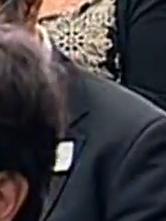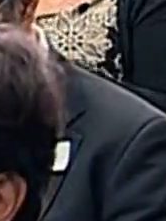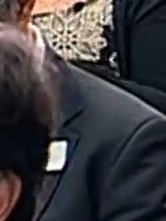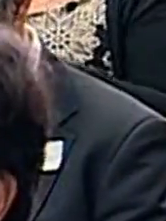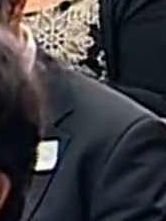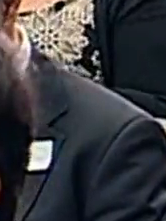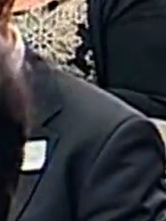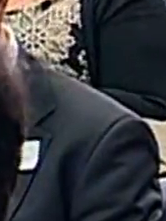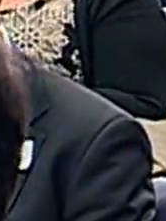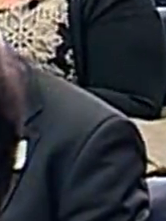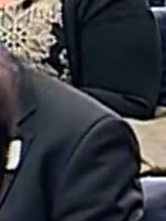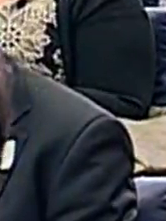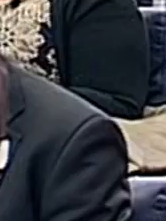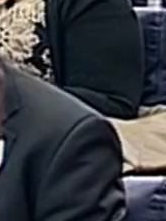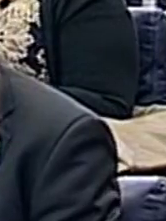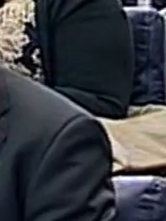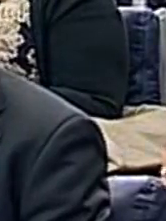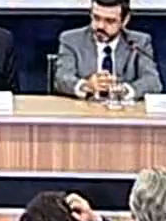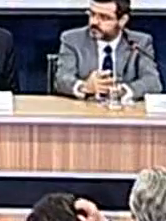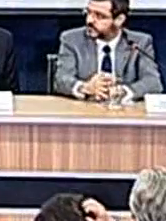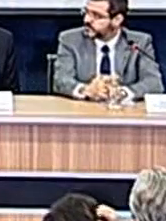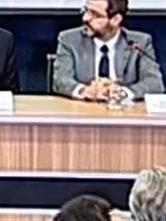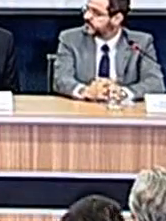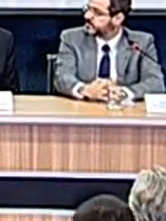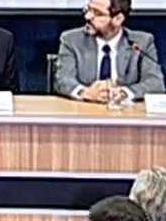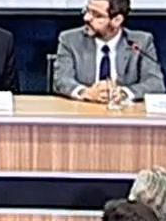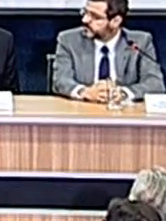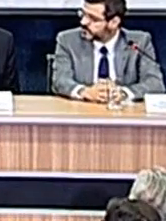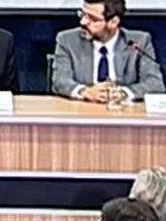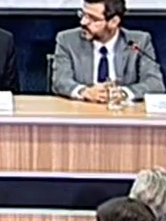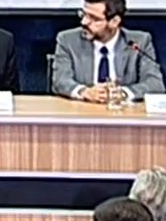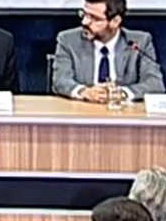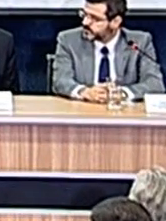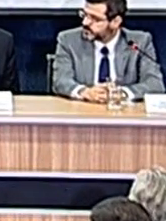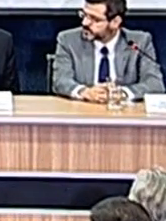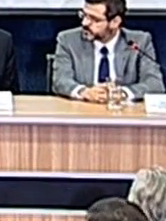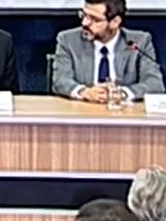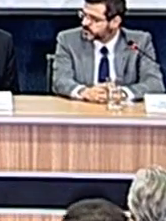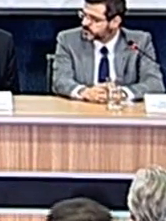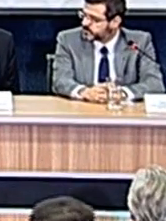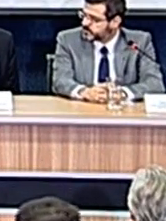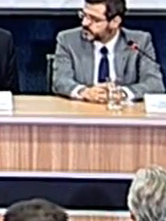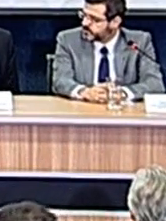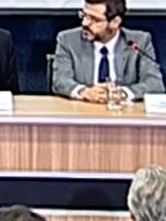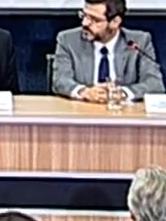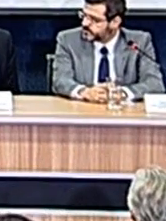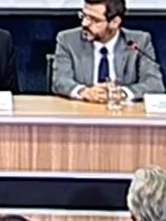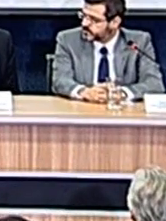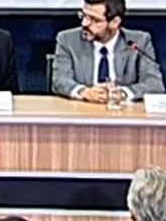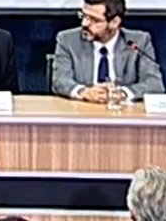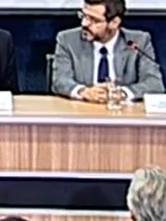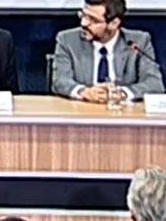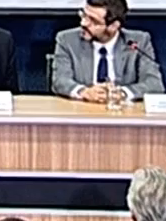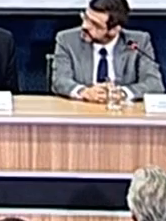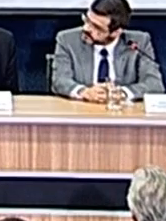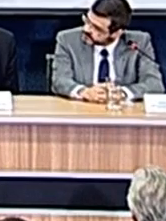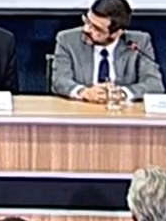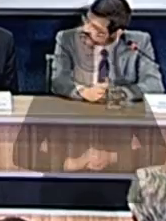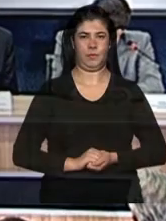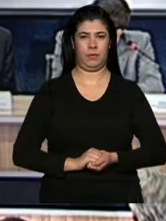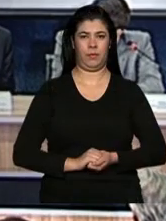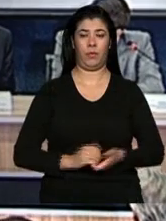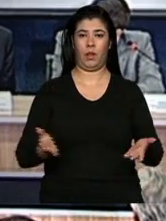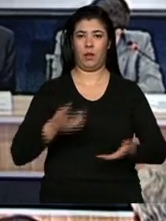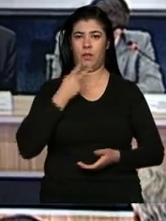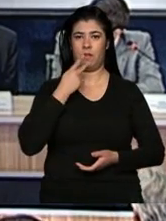Obrigado senhoras e senhores ouviremos agora o ministro de estado das Comunicações Ricardo berzoini bom dia bom